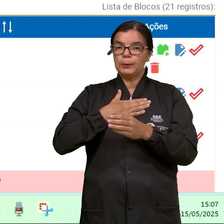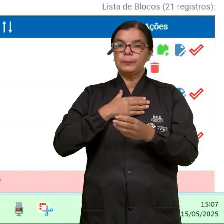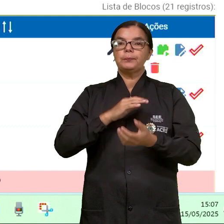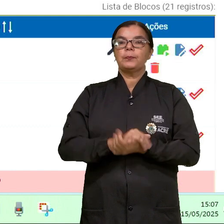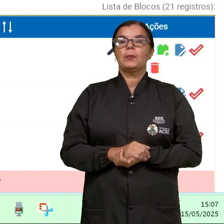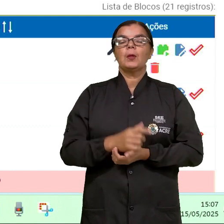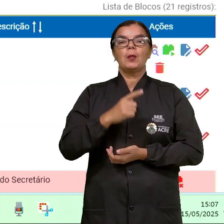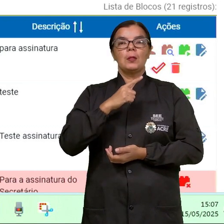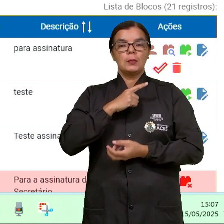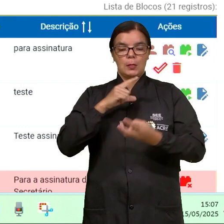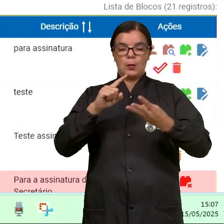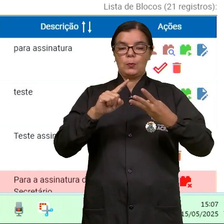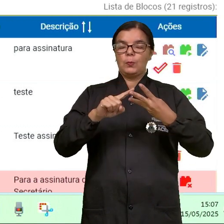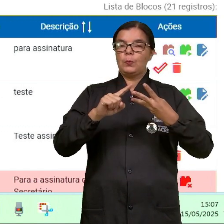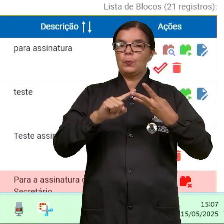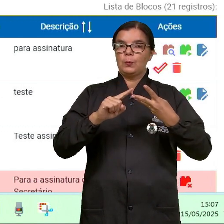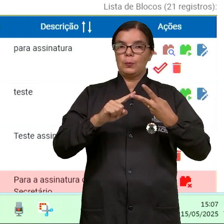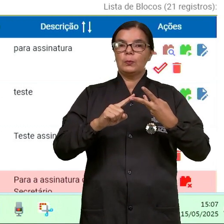Eu tenho o bloco